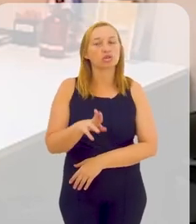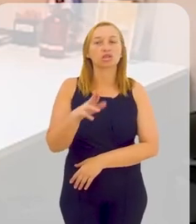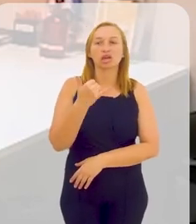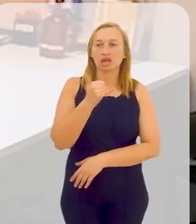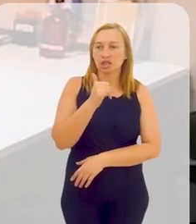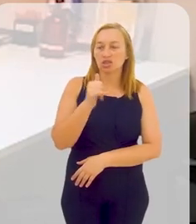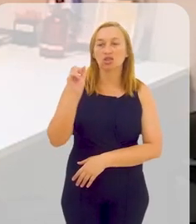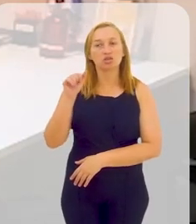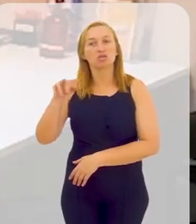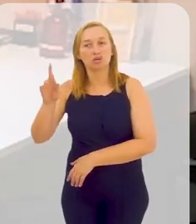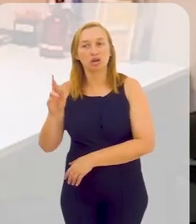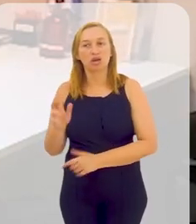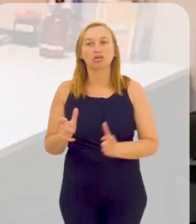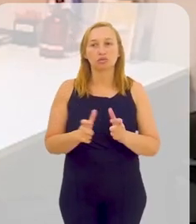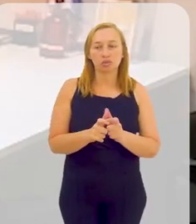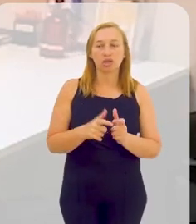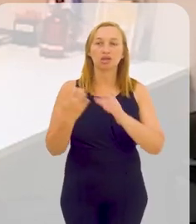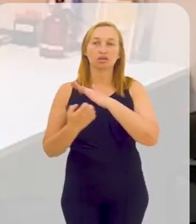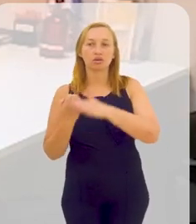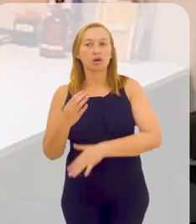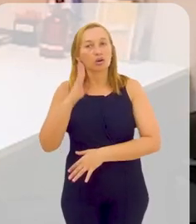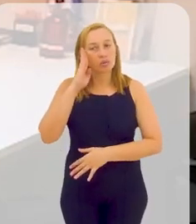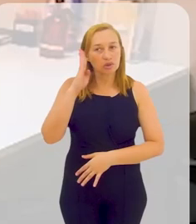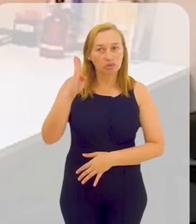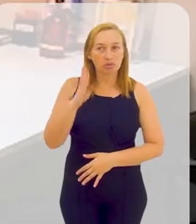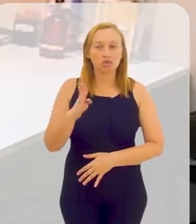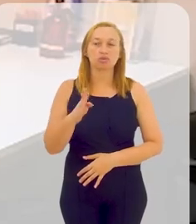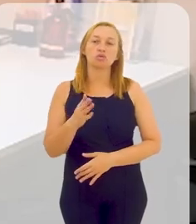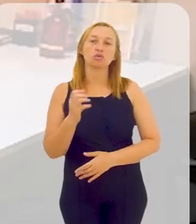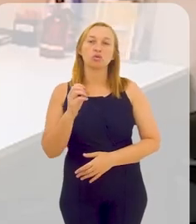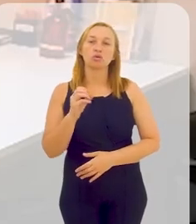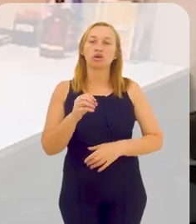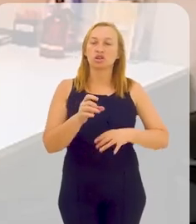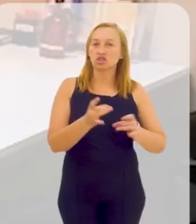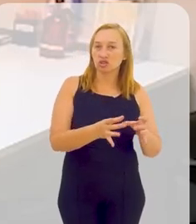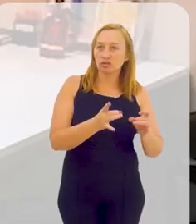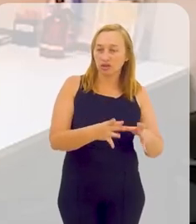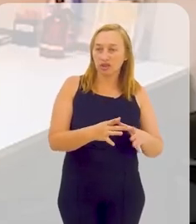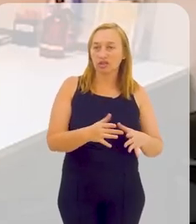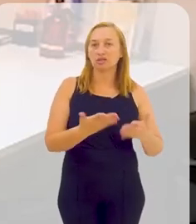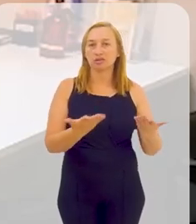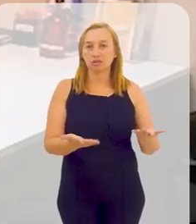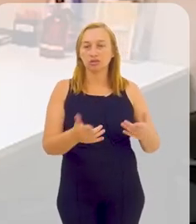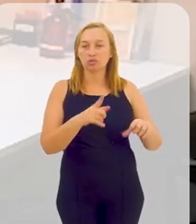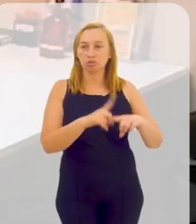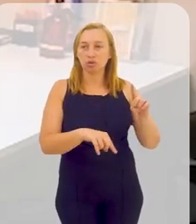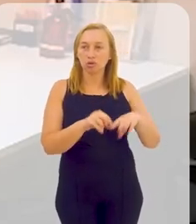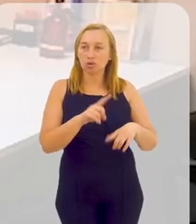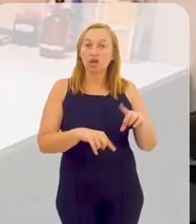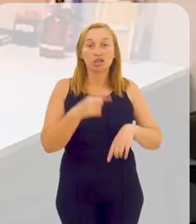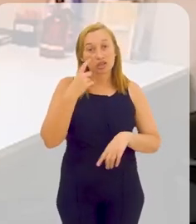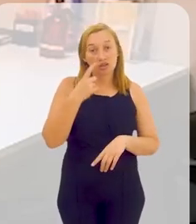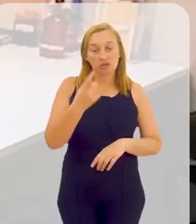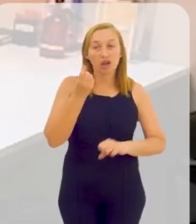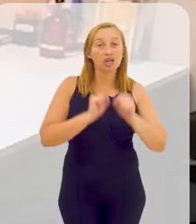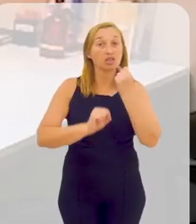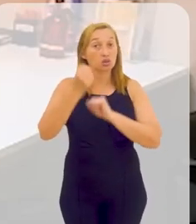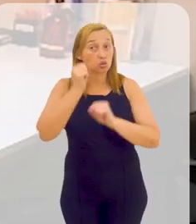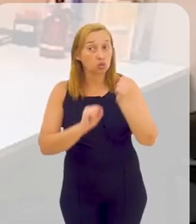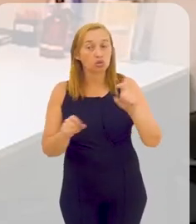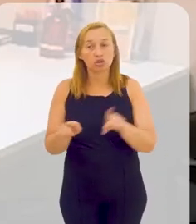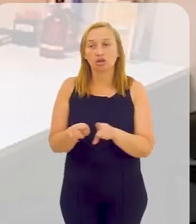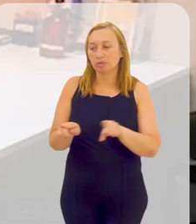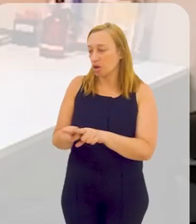dessa energia solar fotovoltaica nos pequenos negócios especialmente Comércio e Serviços né Aí a gente vê as